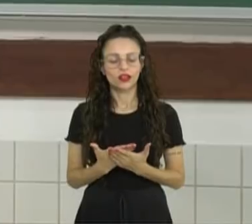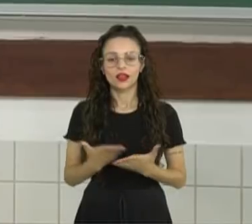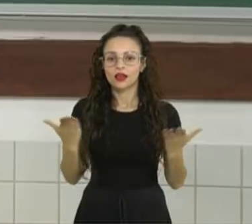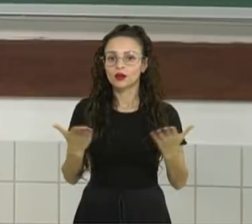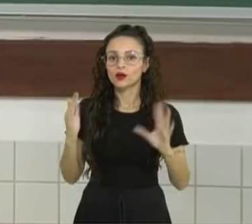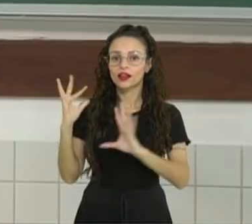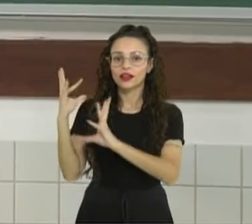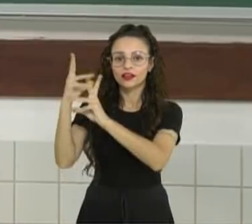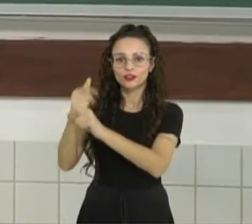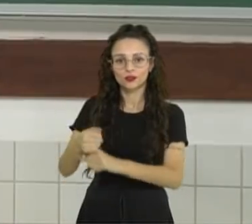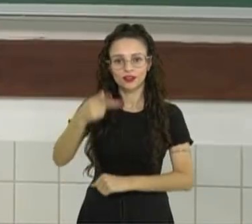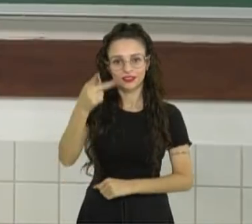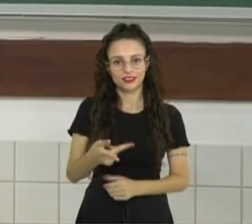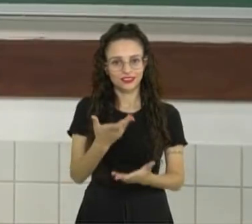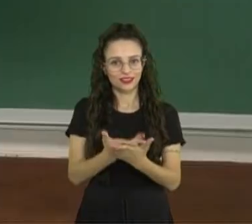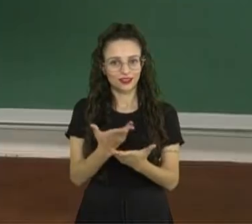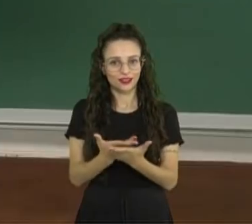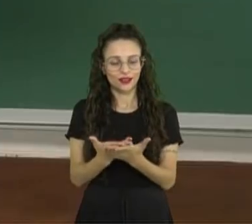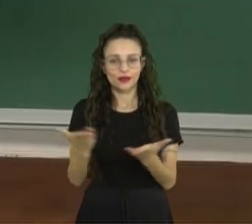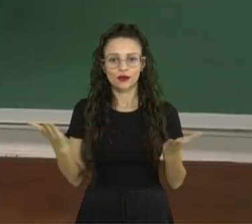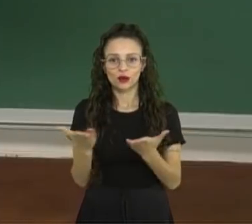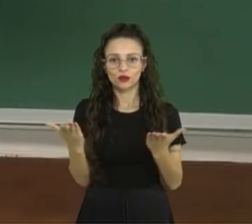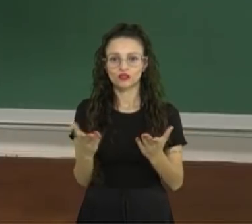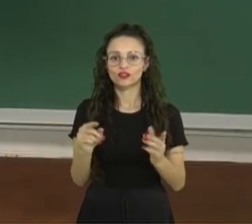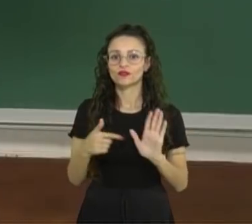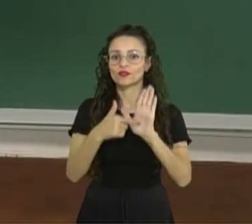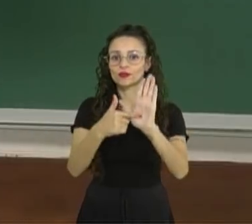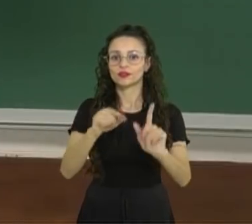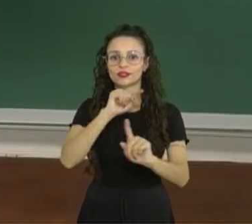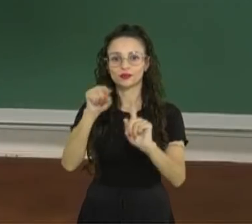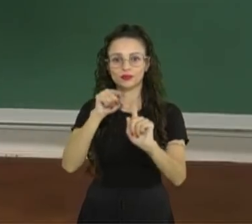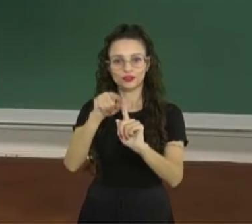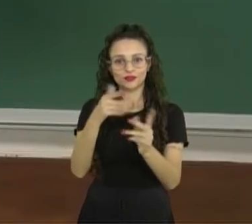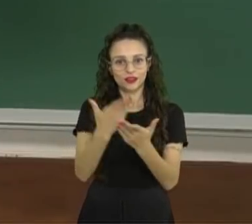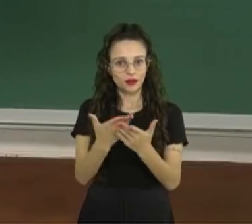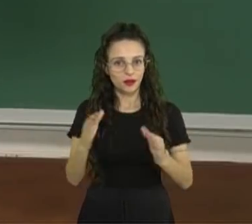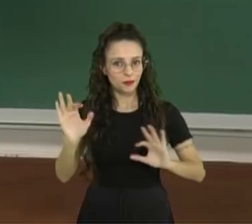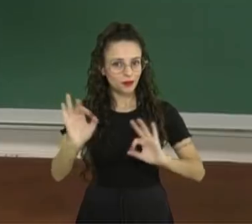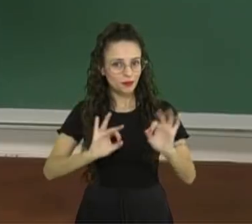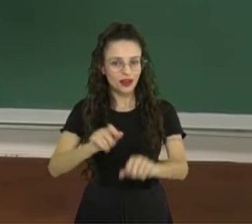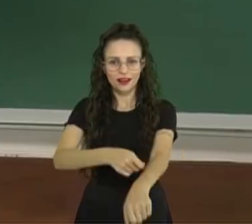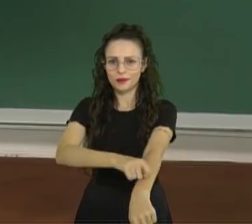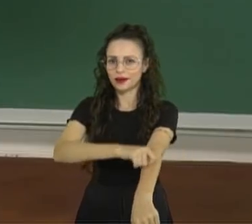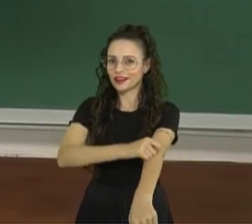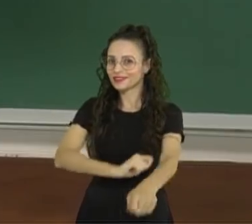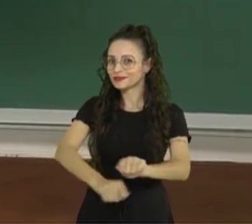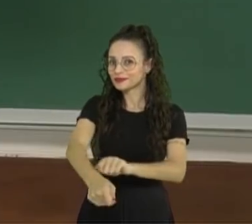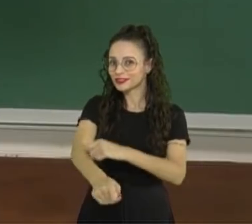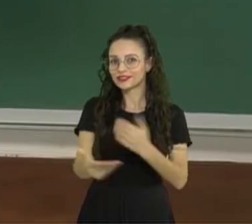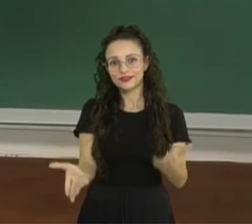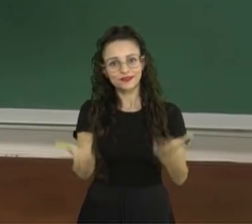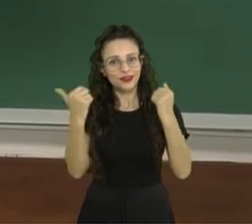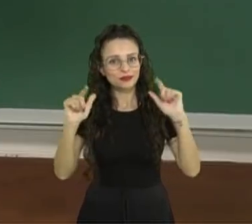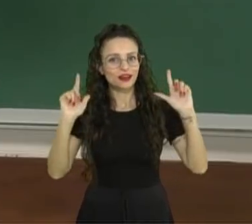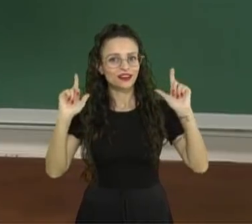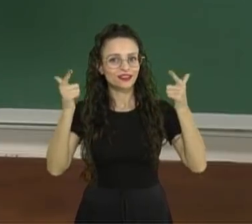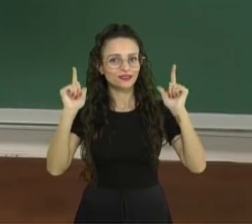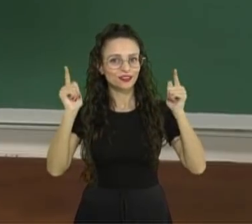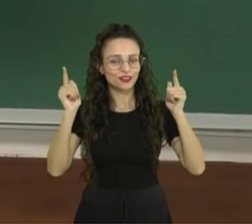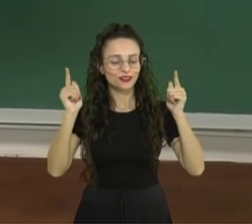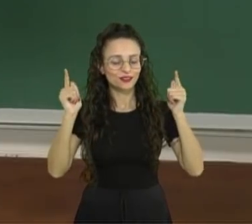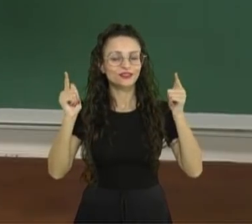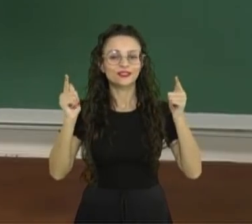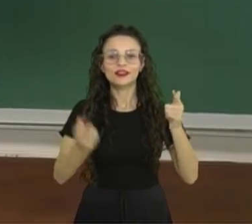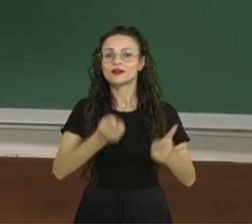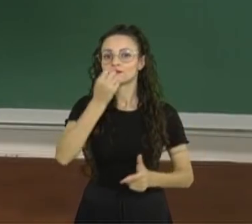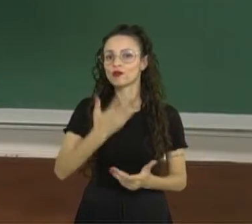fazendo a retomada na aula de hoje. Vou apresentar para vocês o objetivo de nossa aula, se preparem, dobre as mangas, entrem nessa aventura. Um